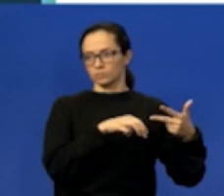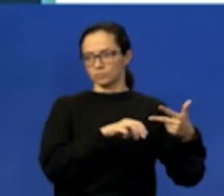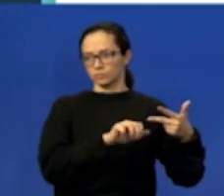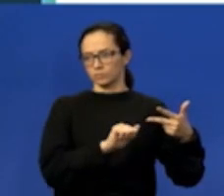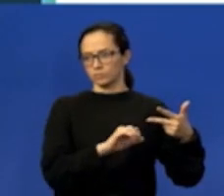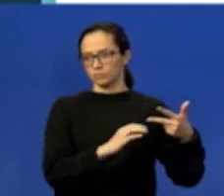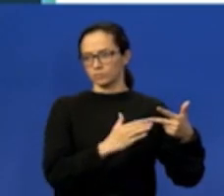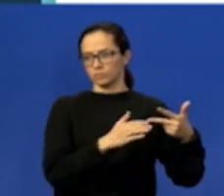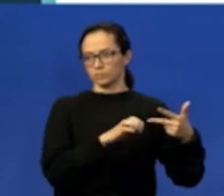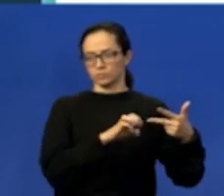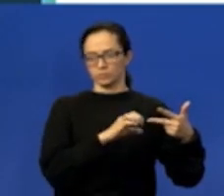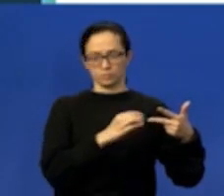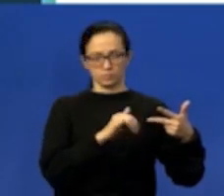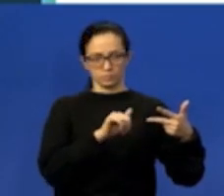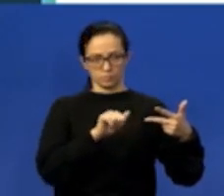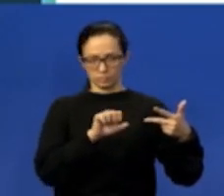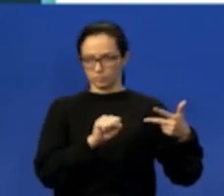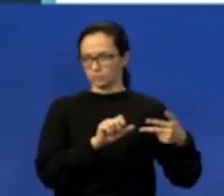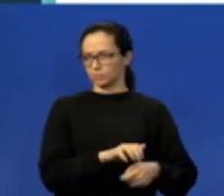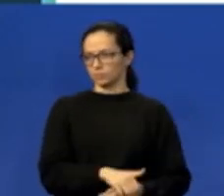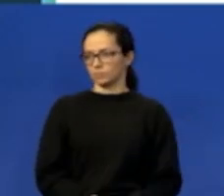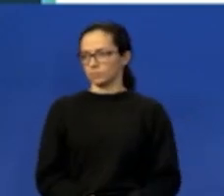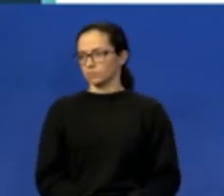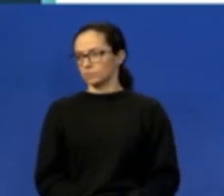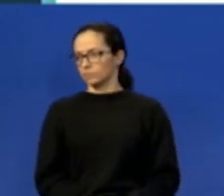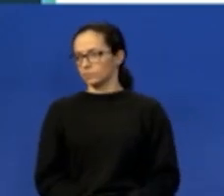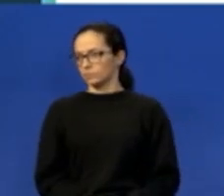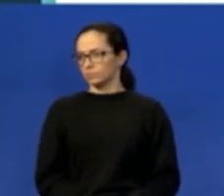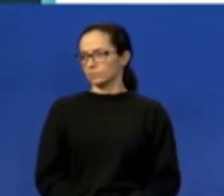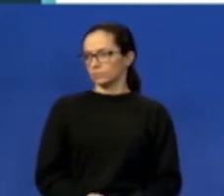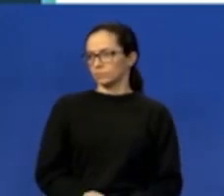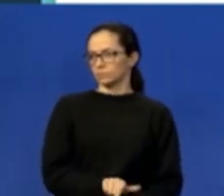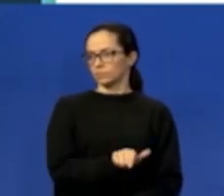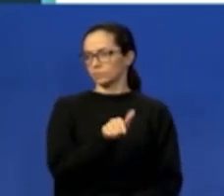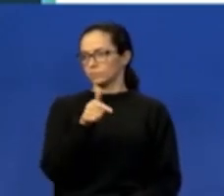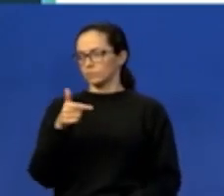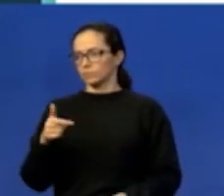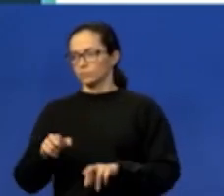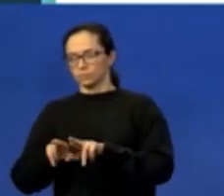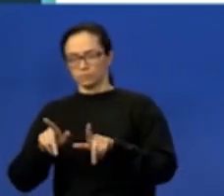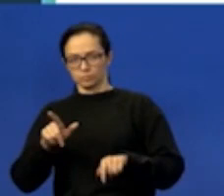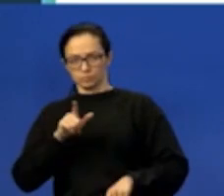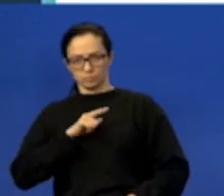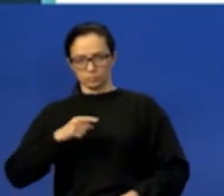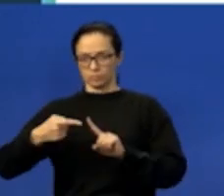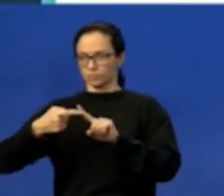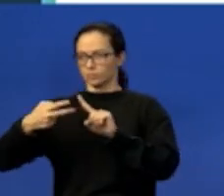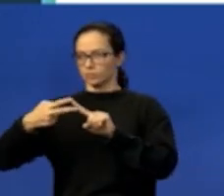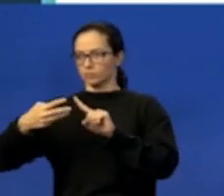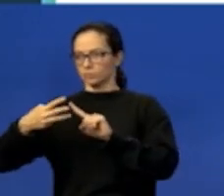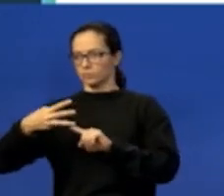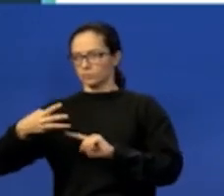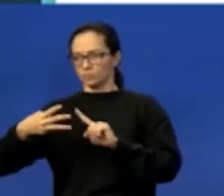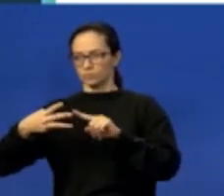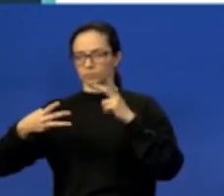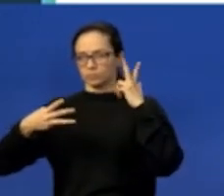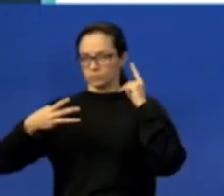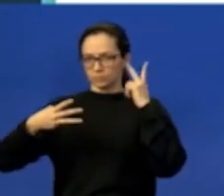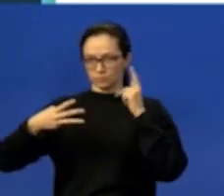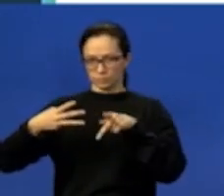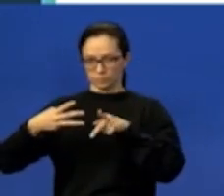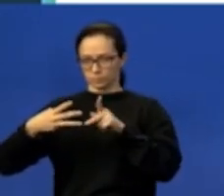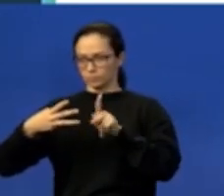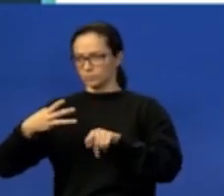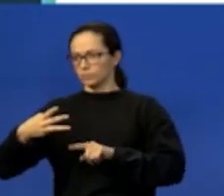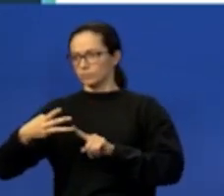Já na célula tronco linfóide, a gente tem 2 tipos principais de células, que seriam a natural killer e os linfócitos.